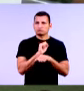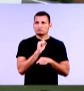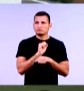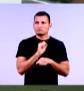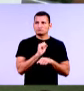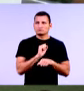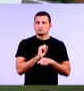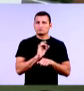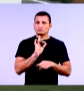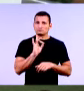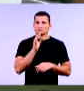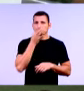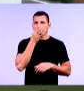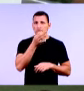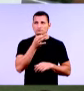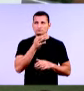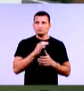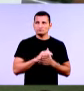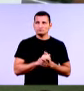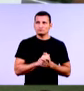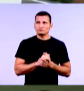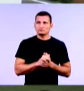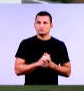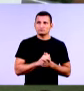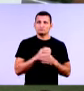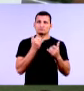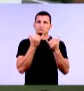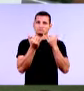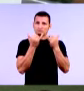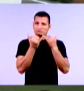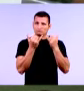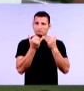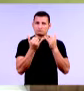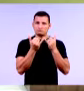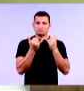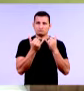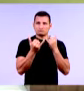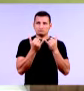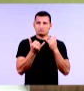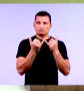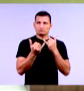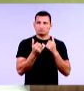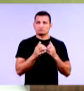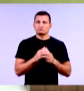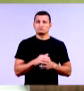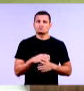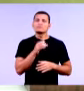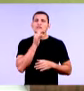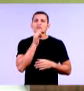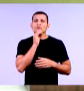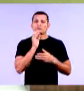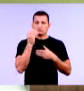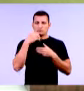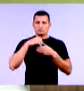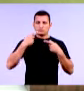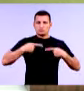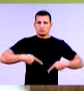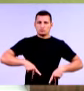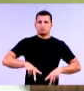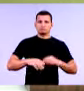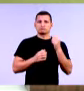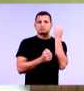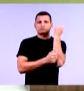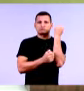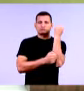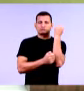mais um comentário, semelha muito à nossa espinha dorsal, né? Usando um exemplo dentro do nosso próprio corpo, né? Ela é utilizada pelo nosso sistema nervoso